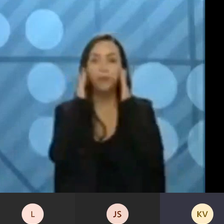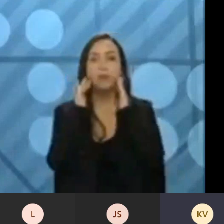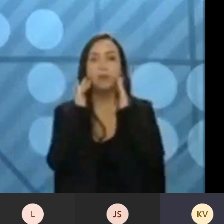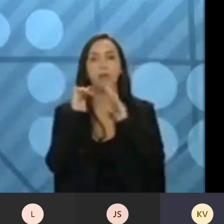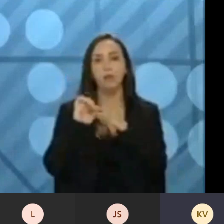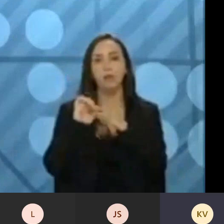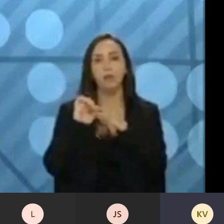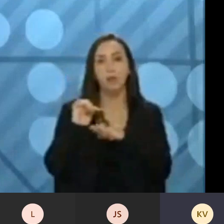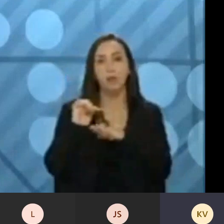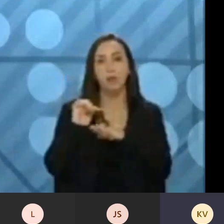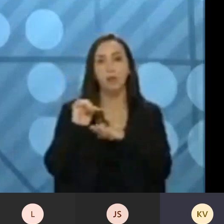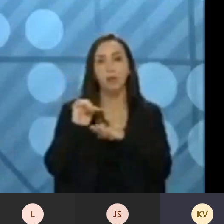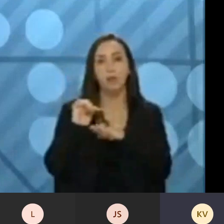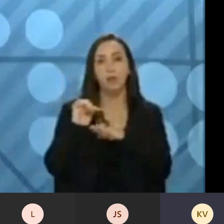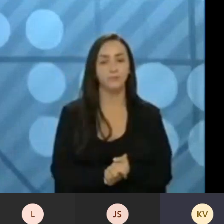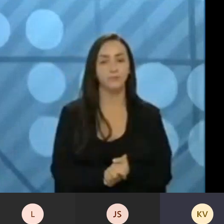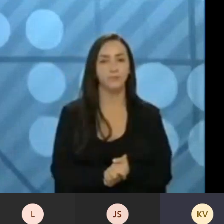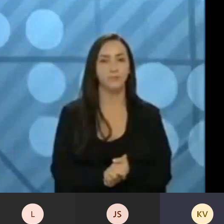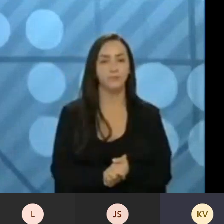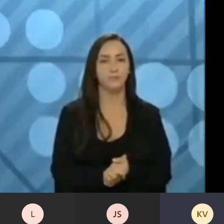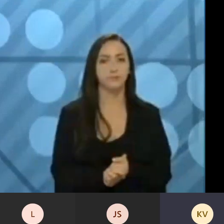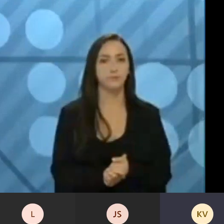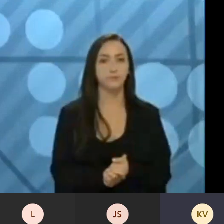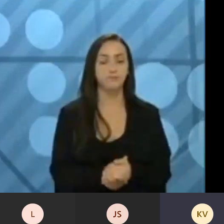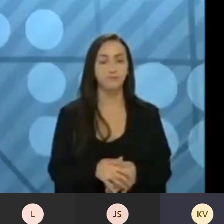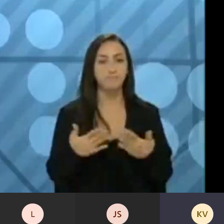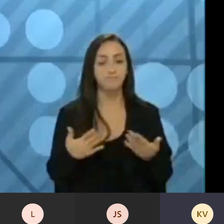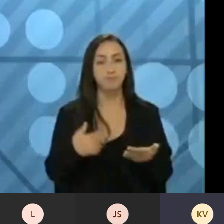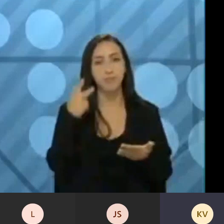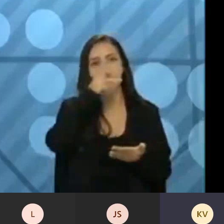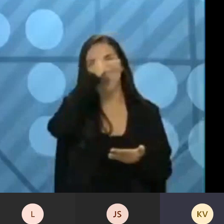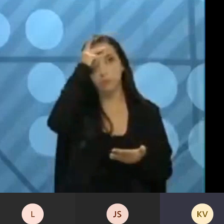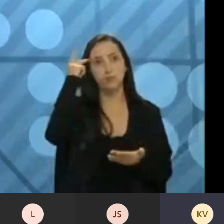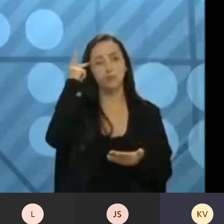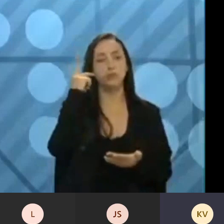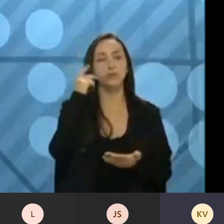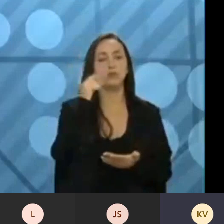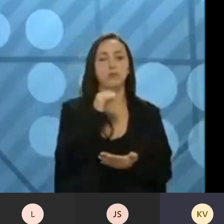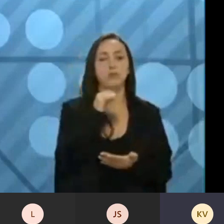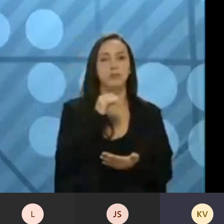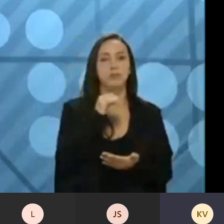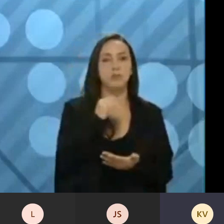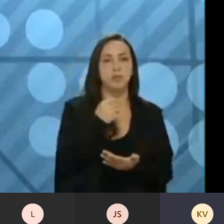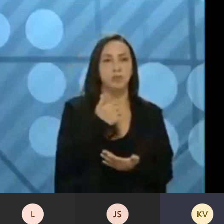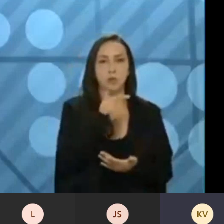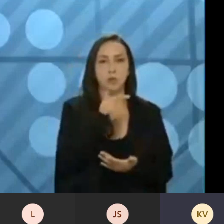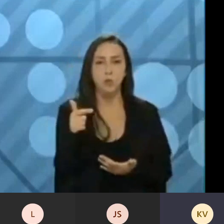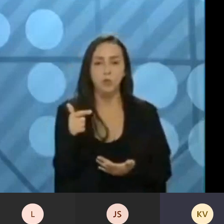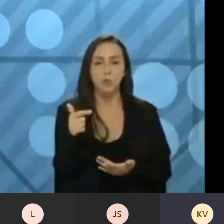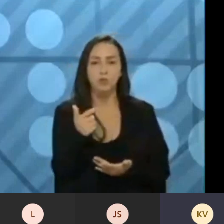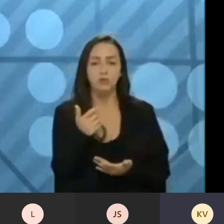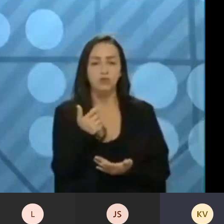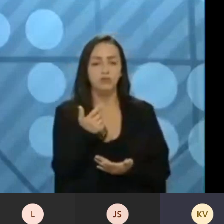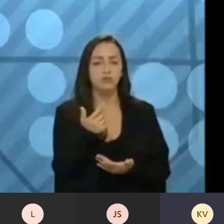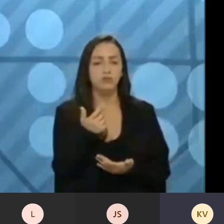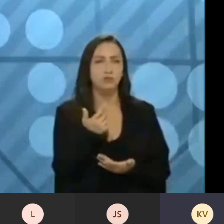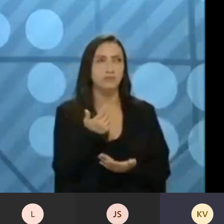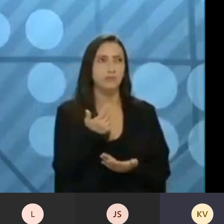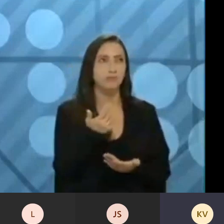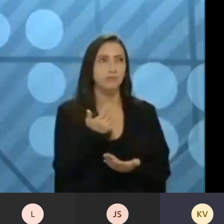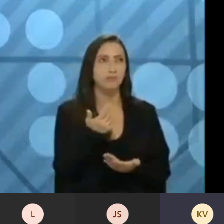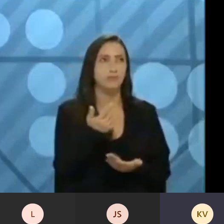no cabelo, nas unhas e assim por diante. Então, aquelas pessoas que ficam sem consumir frutas e verduras